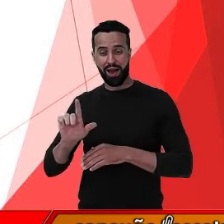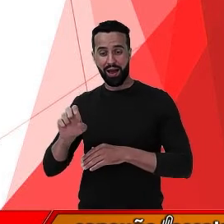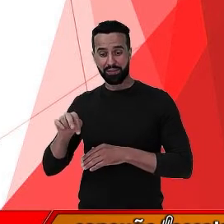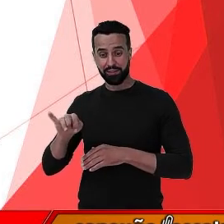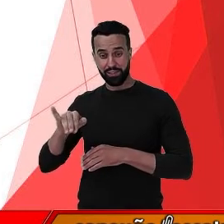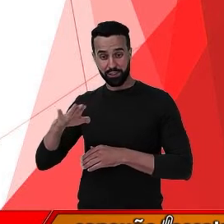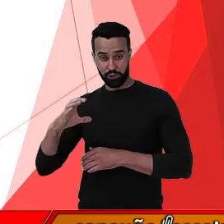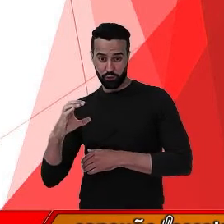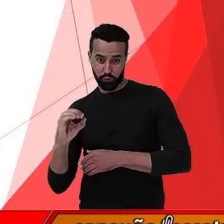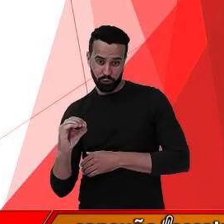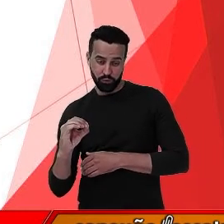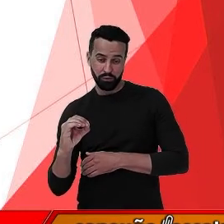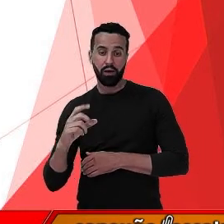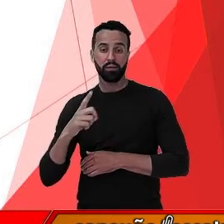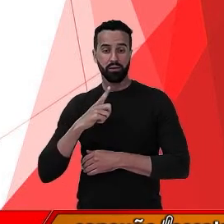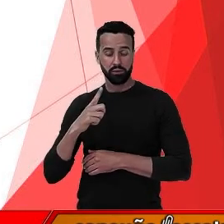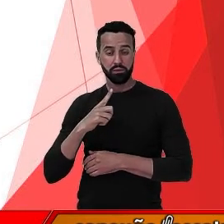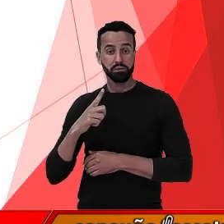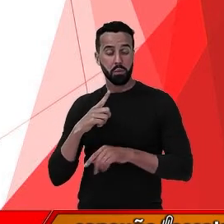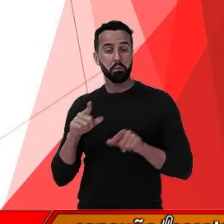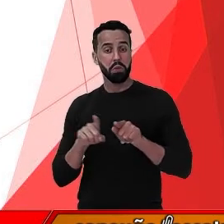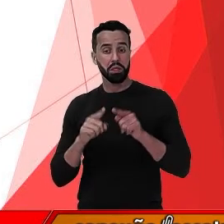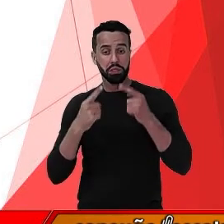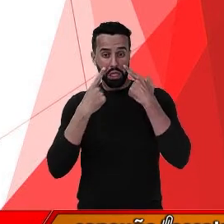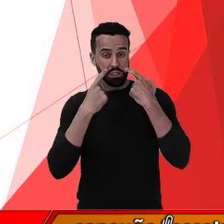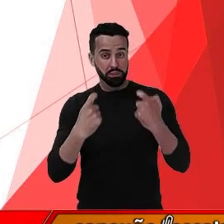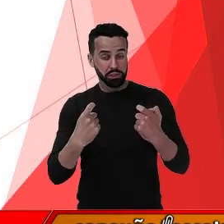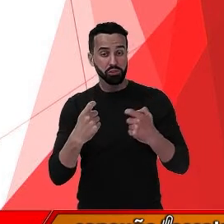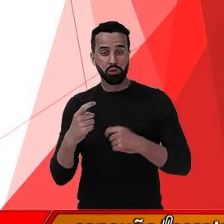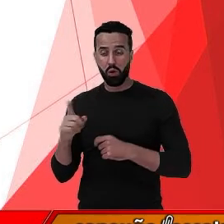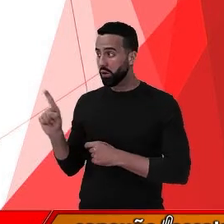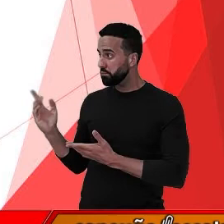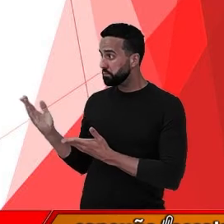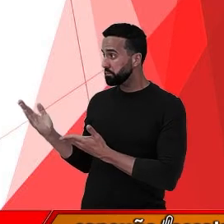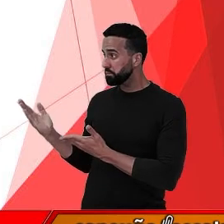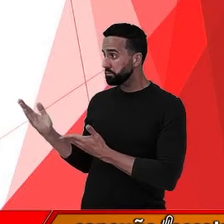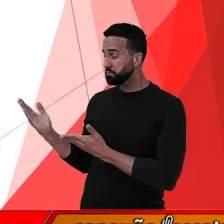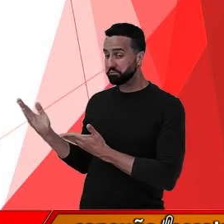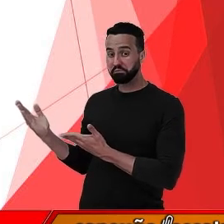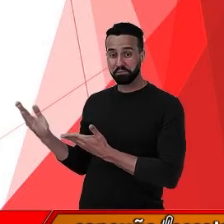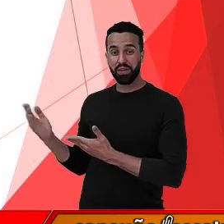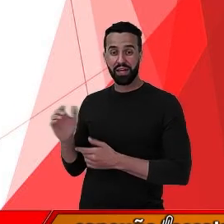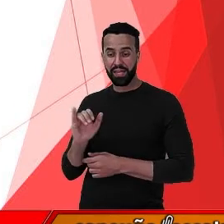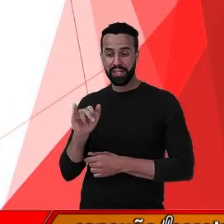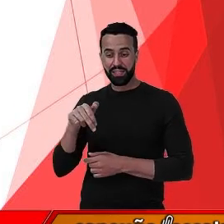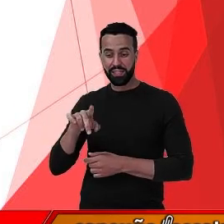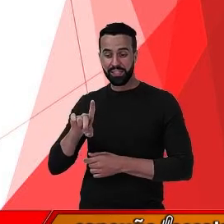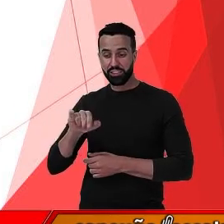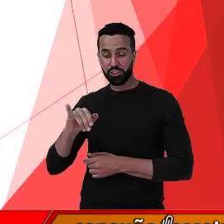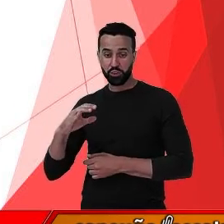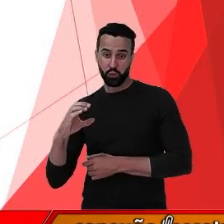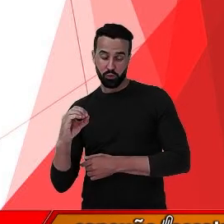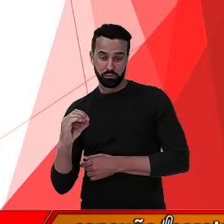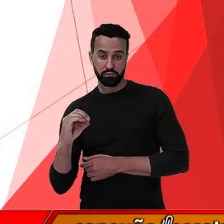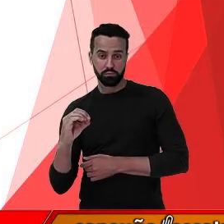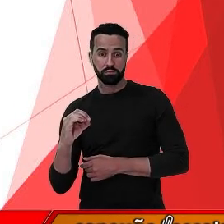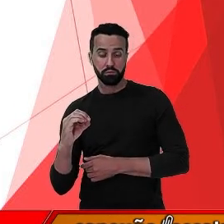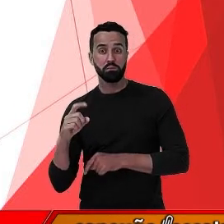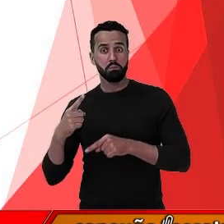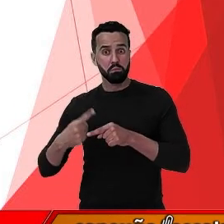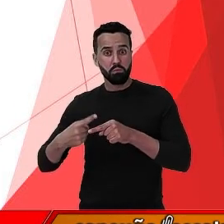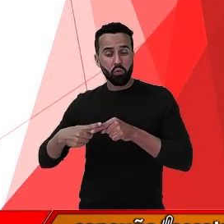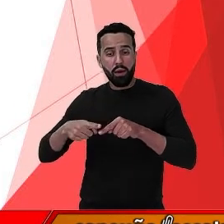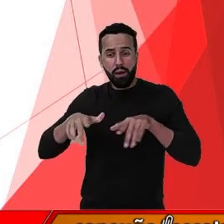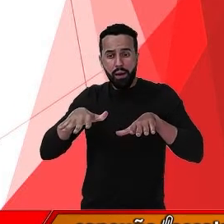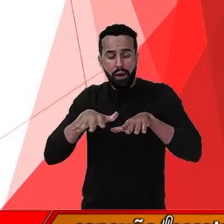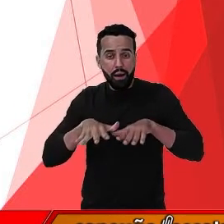uma concentração demográfica também interessante próxima ao Oceano Índico? É porque esses espaços são